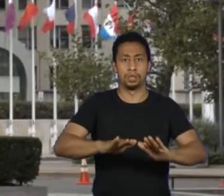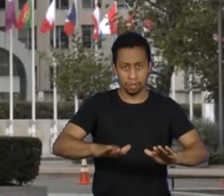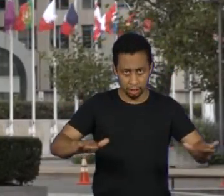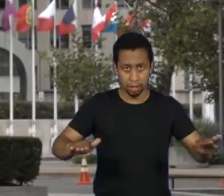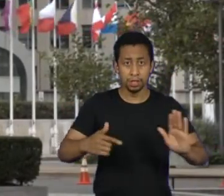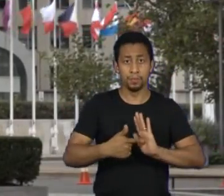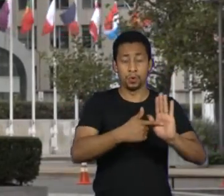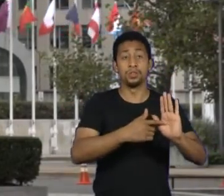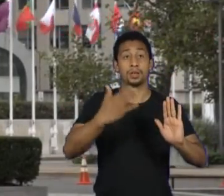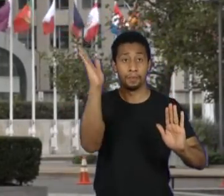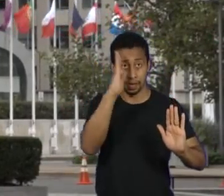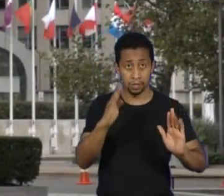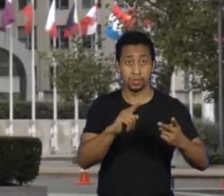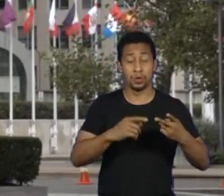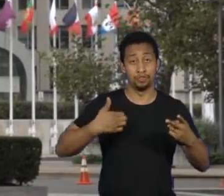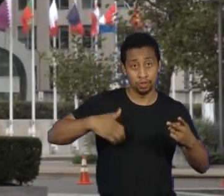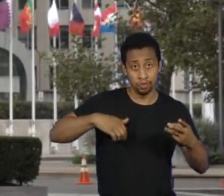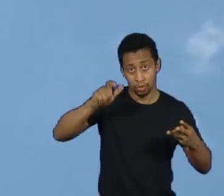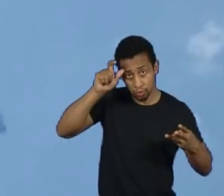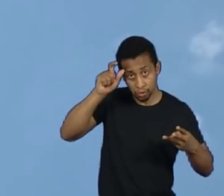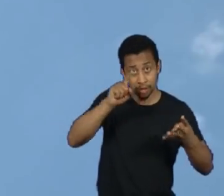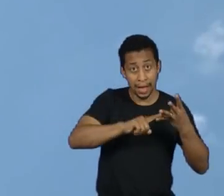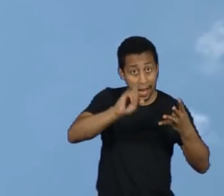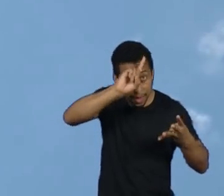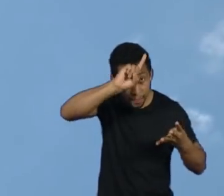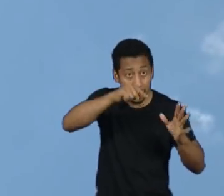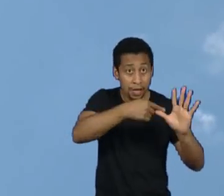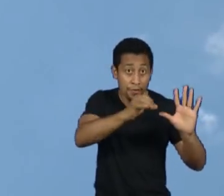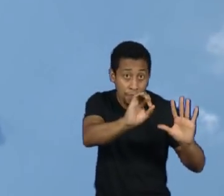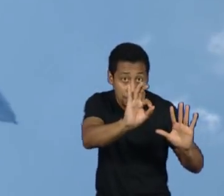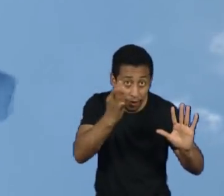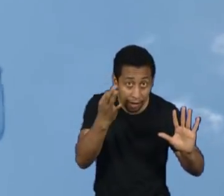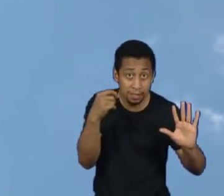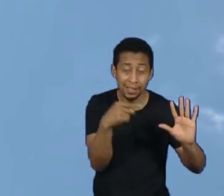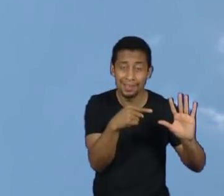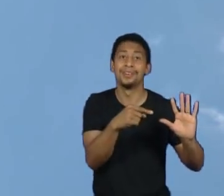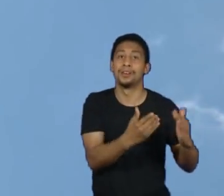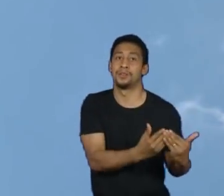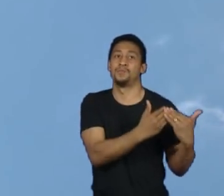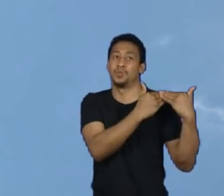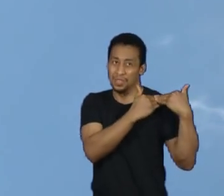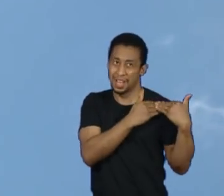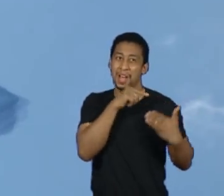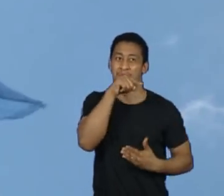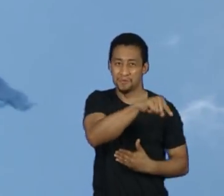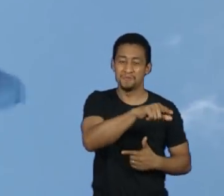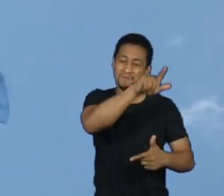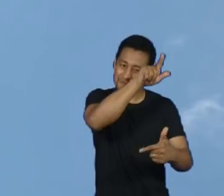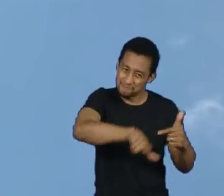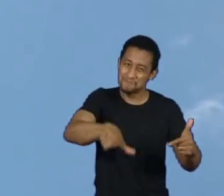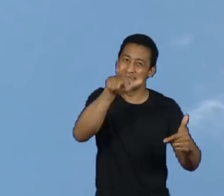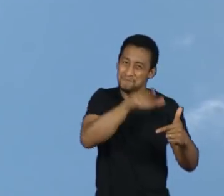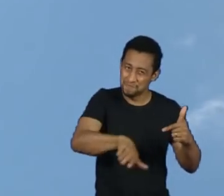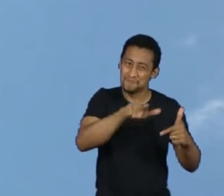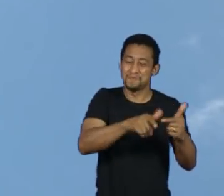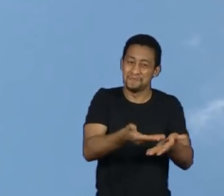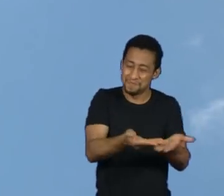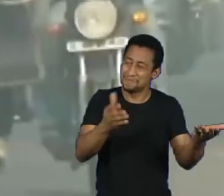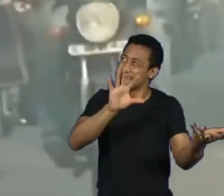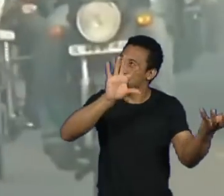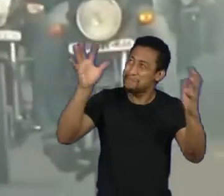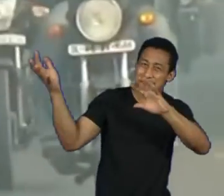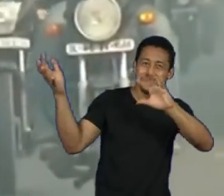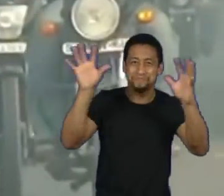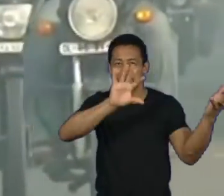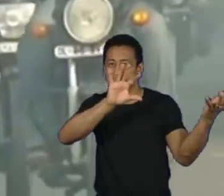Brasil, Argentina, Turquia, Alemanha e França podem ser responsabilizados por danos ao clima. É